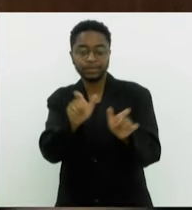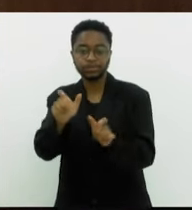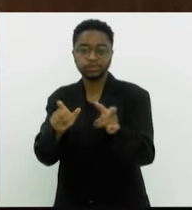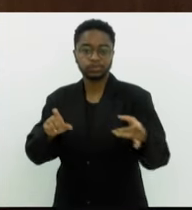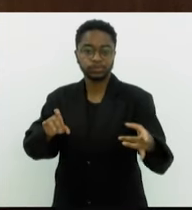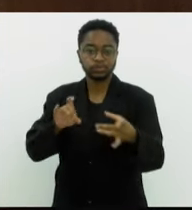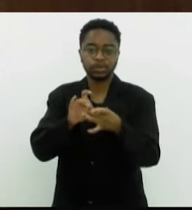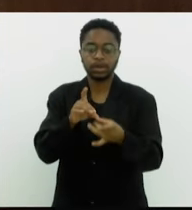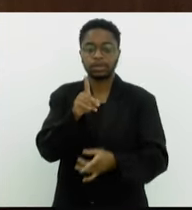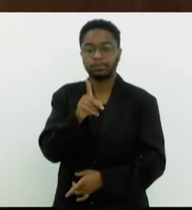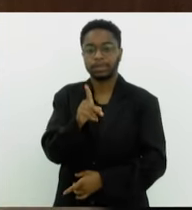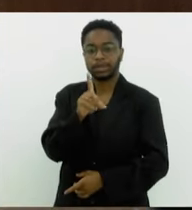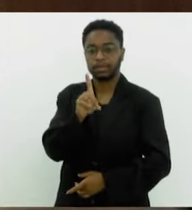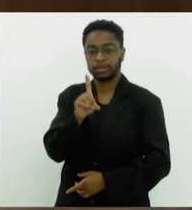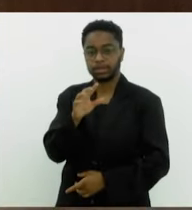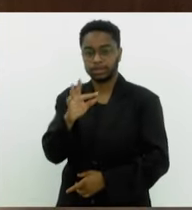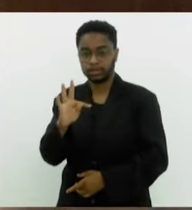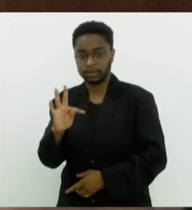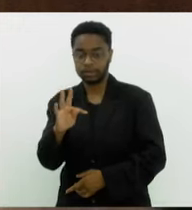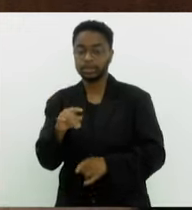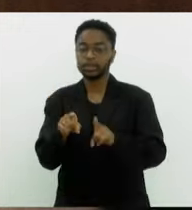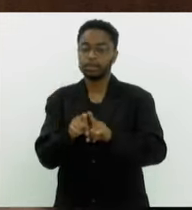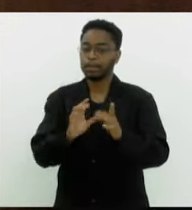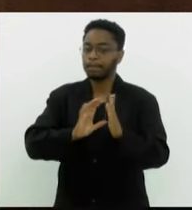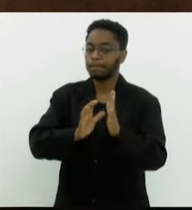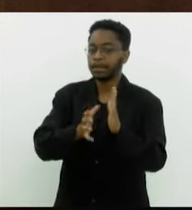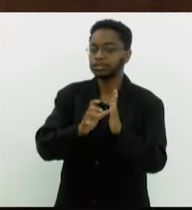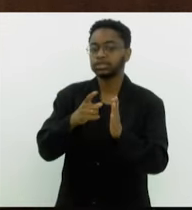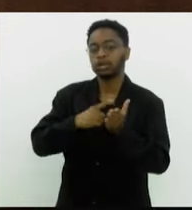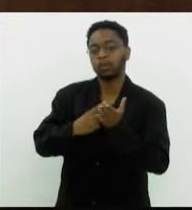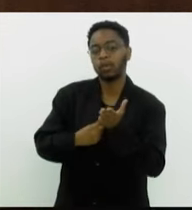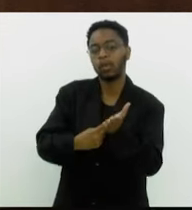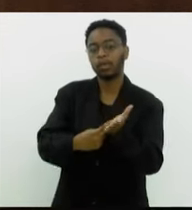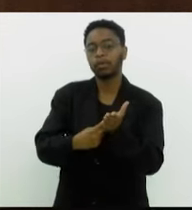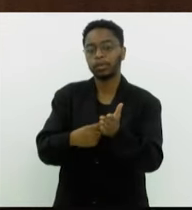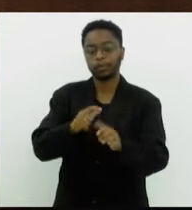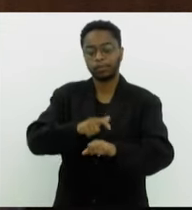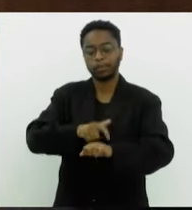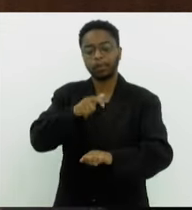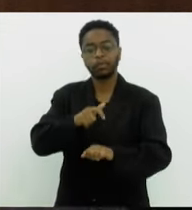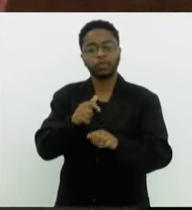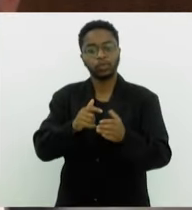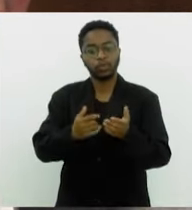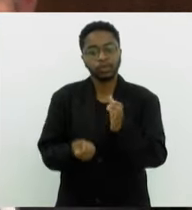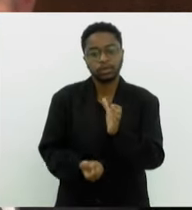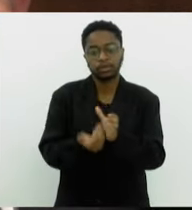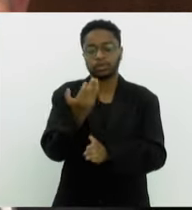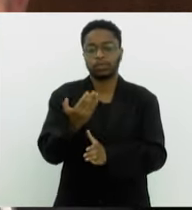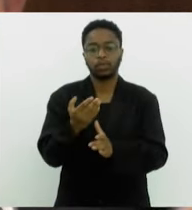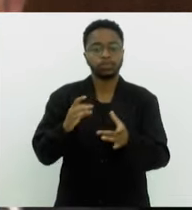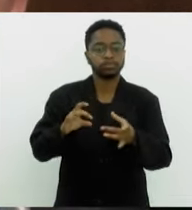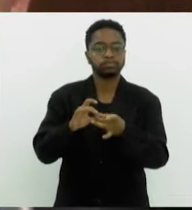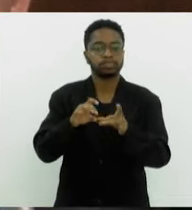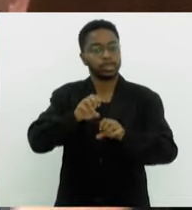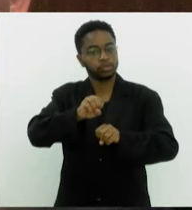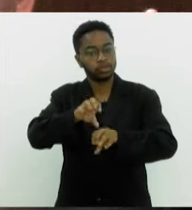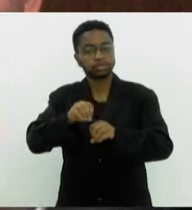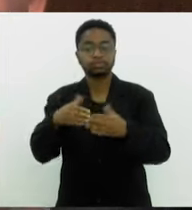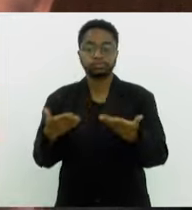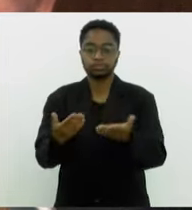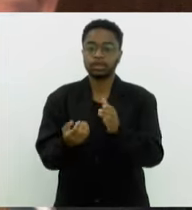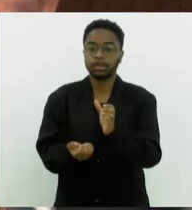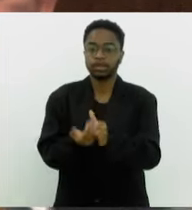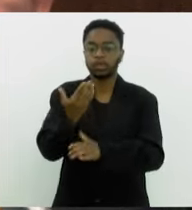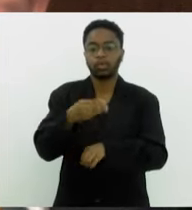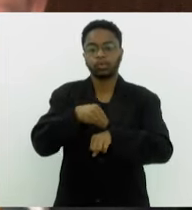o PDT, o partido comprometido desde a sua fundação com a educação, apresentasse essa